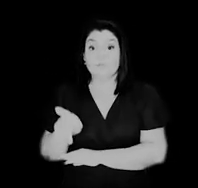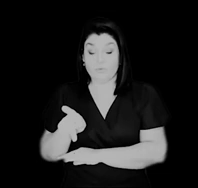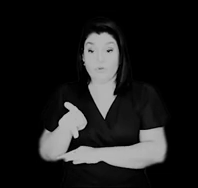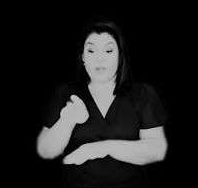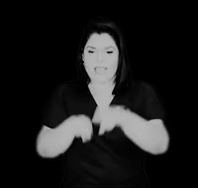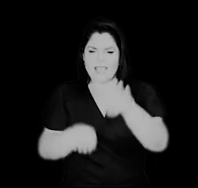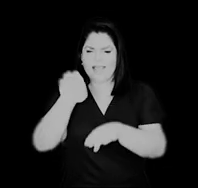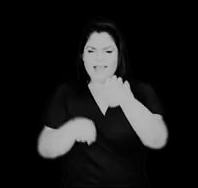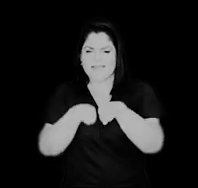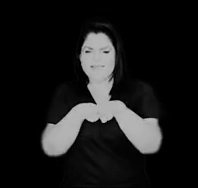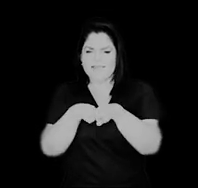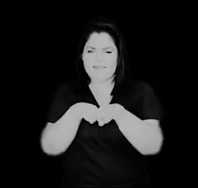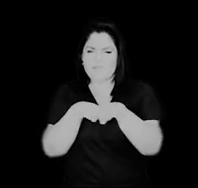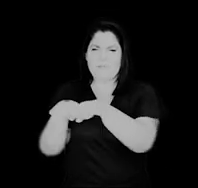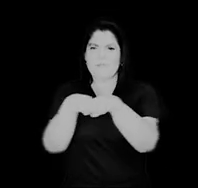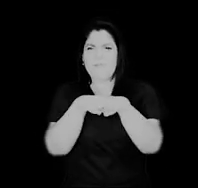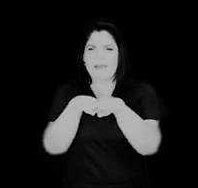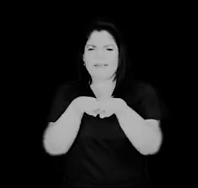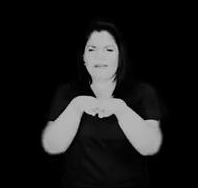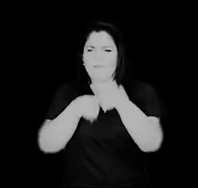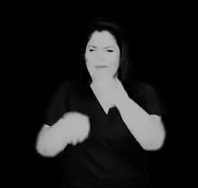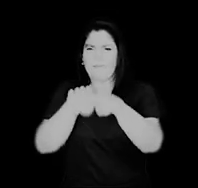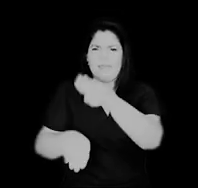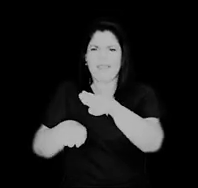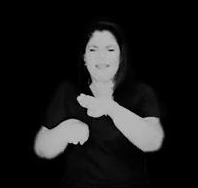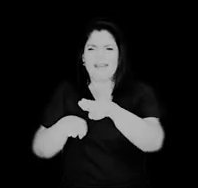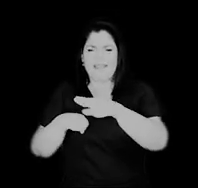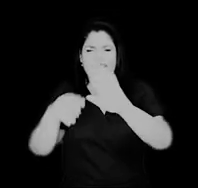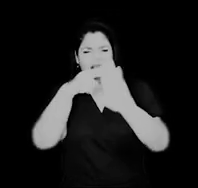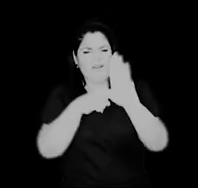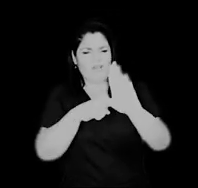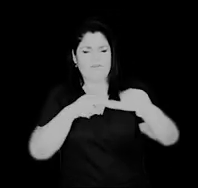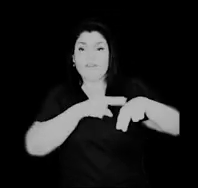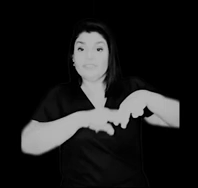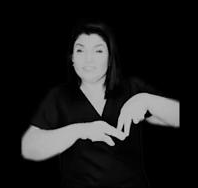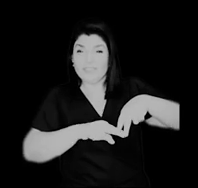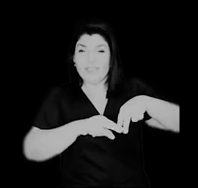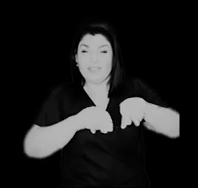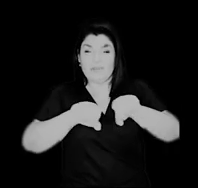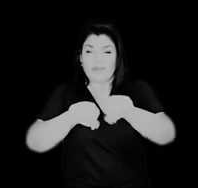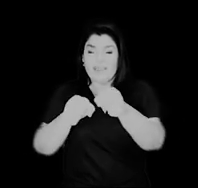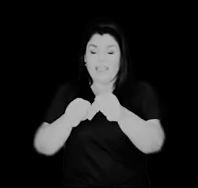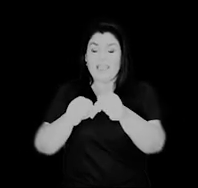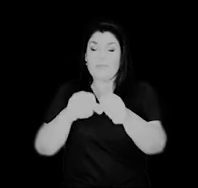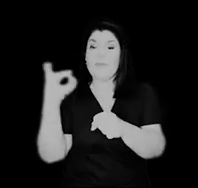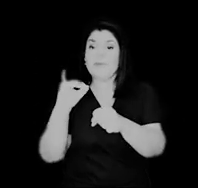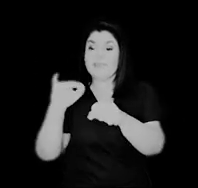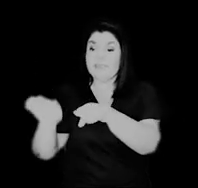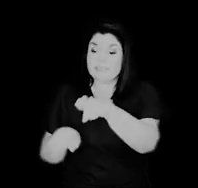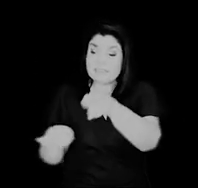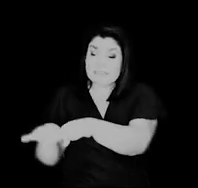professora, desconstruir esses padrões normativos de gênero é extremamente importante. E trazer